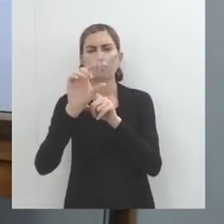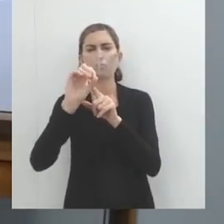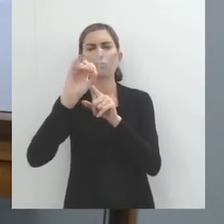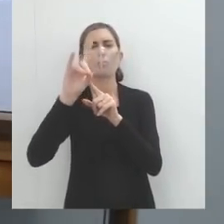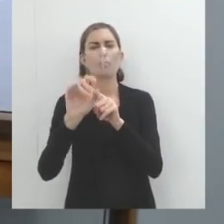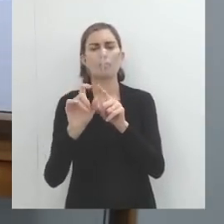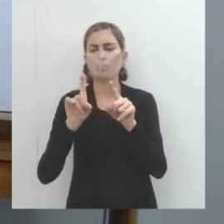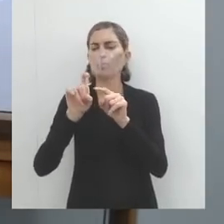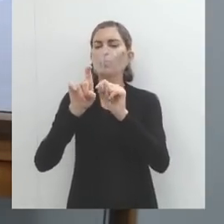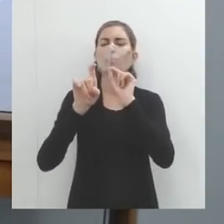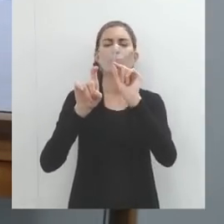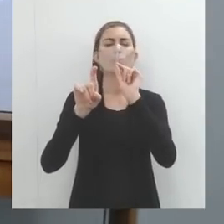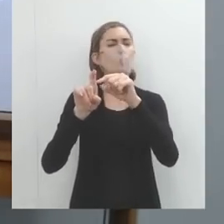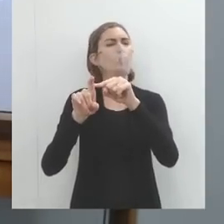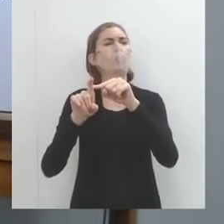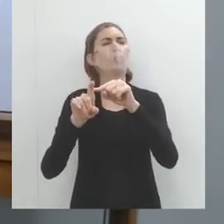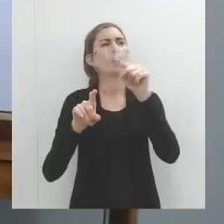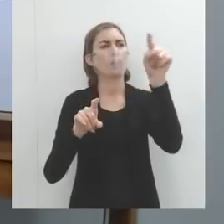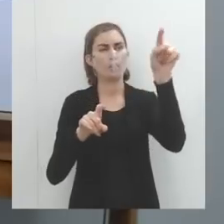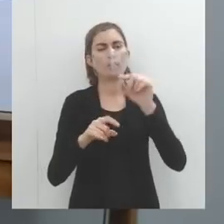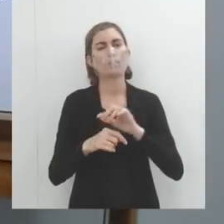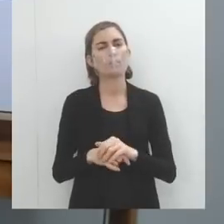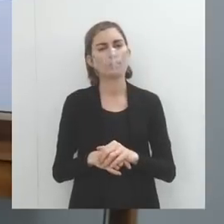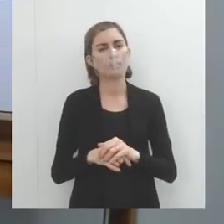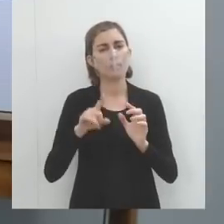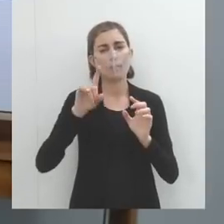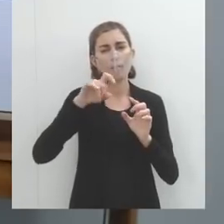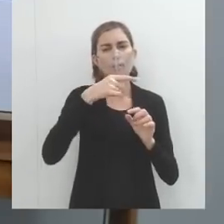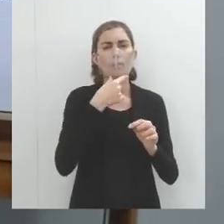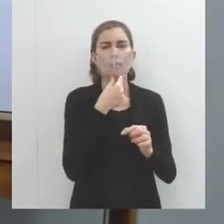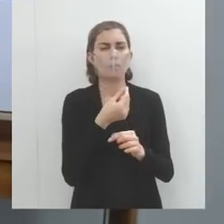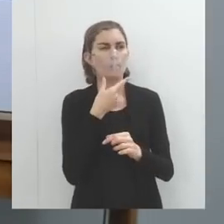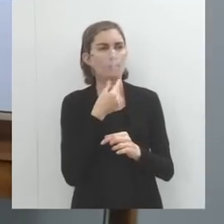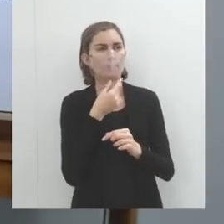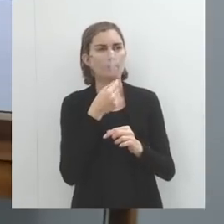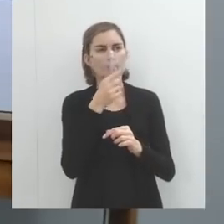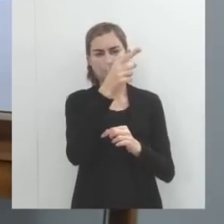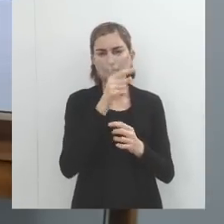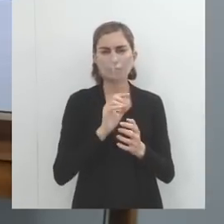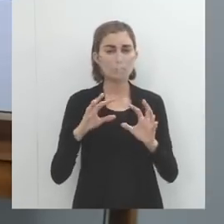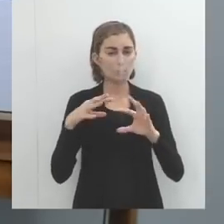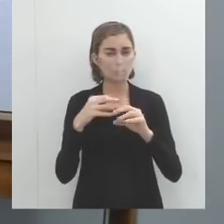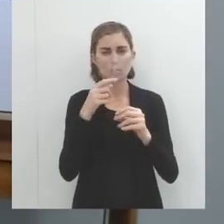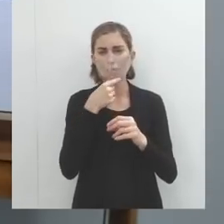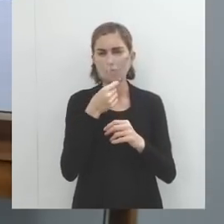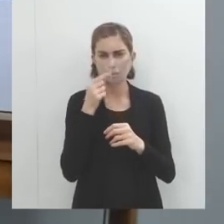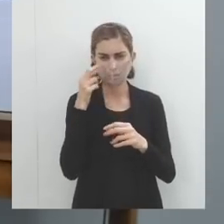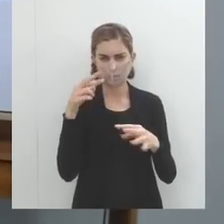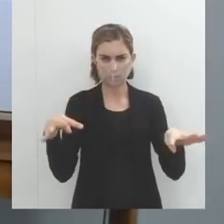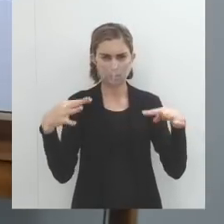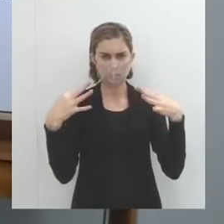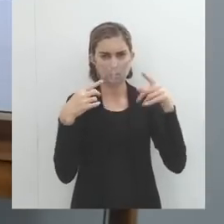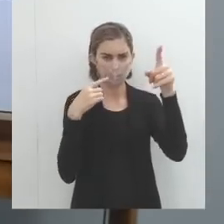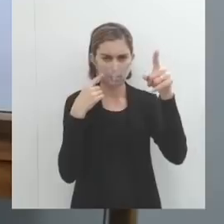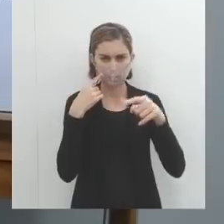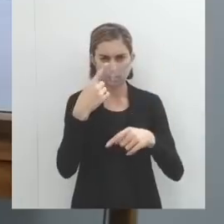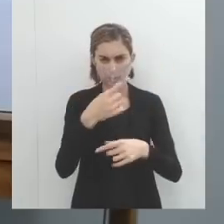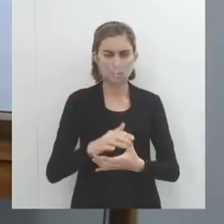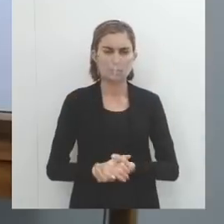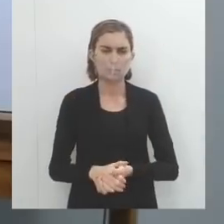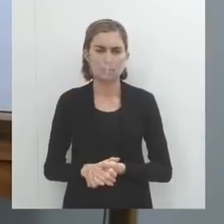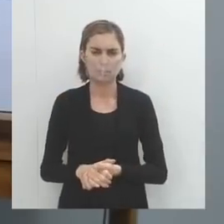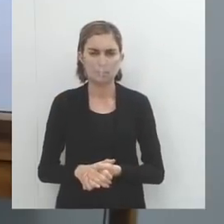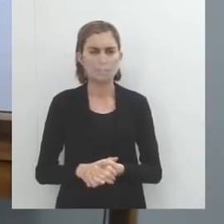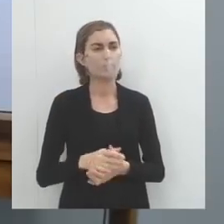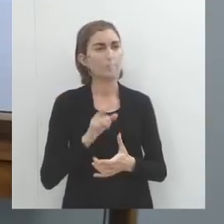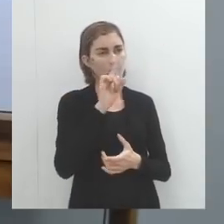Quando tu pega espermatozoide, ei, isso é o gameta masculino. Tu, menino que tá me assistindo agora, ei, tu, monstrinho que tá